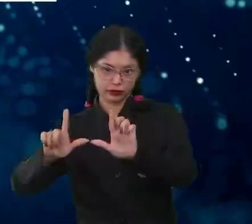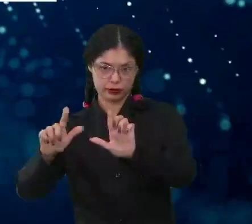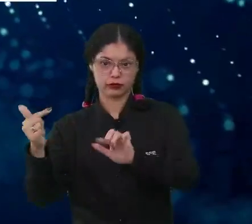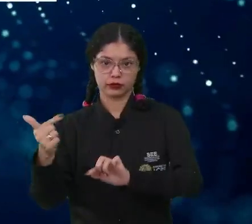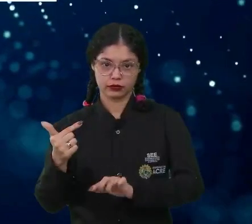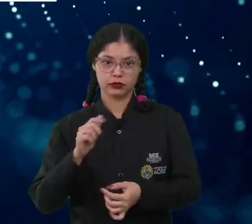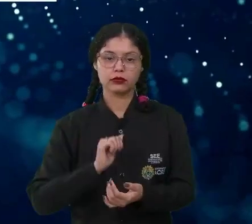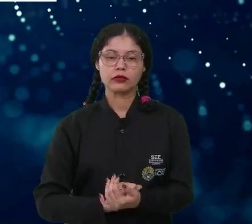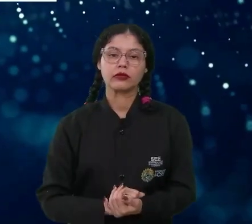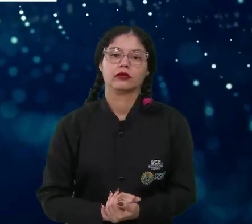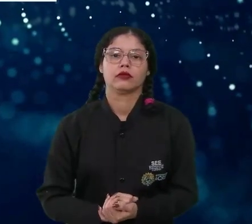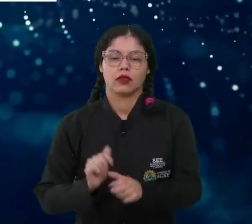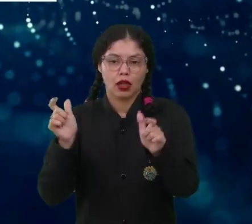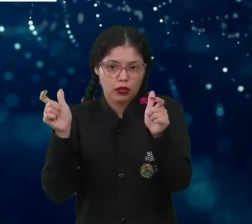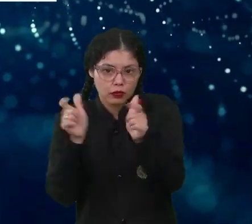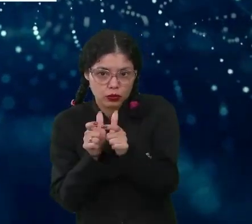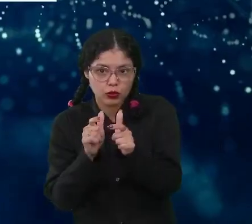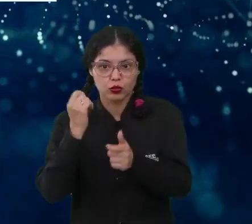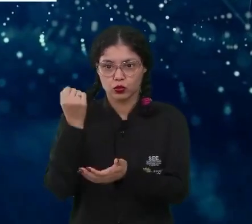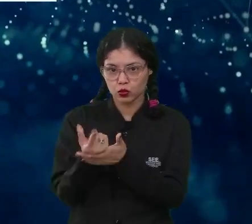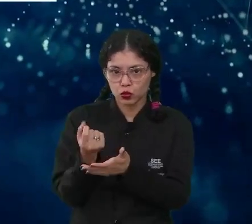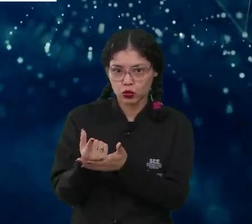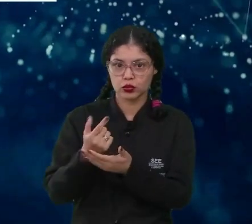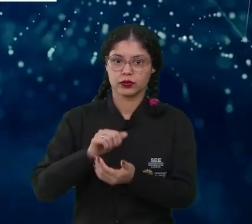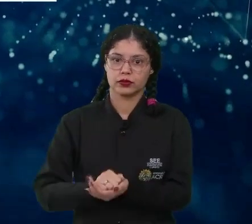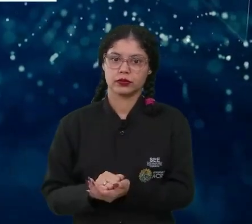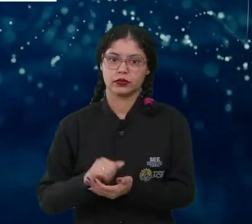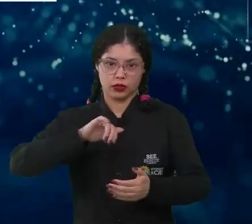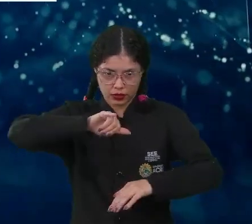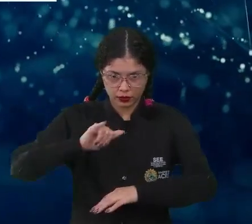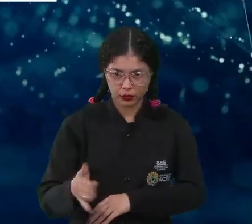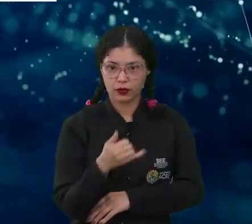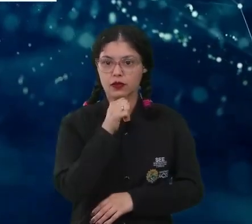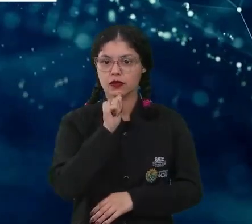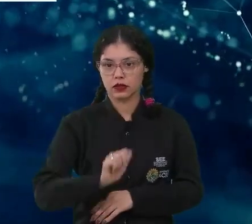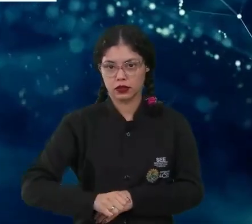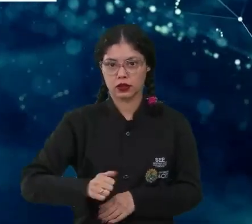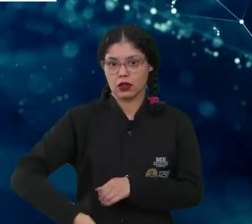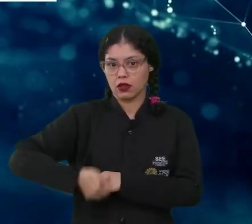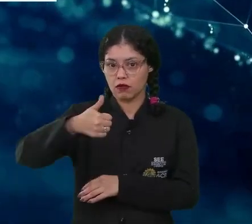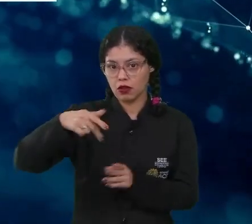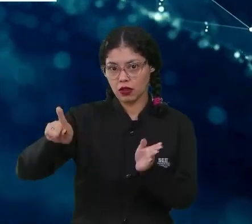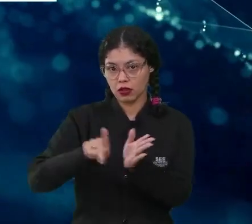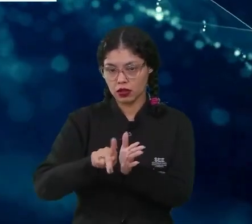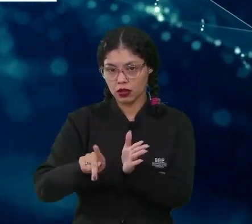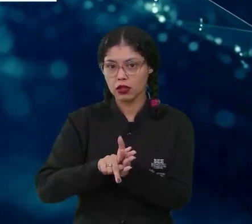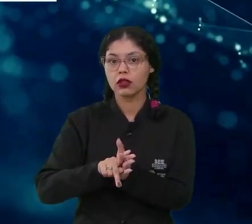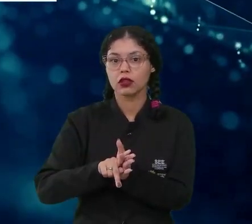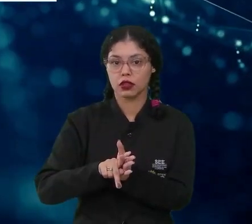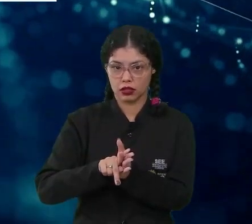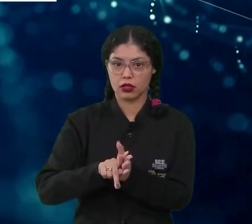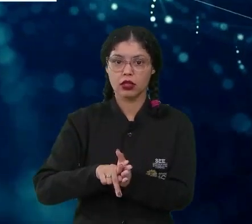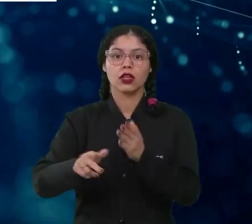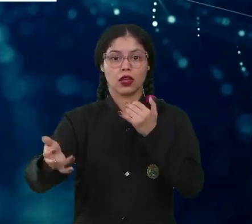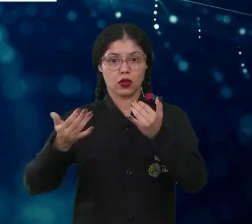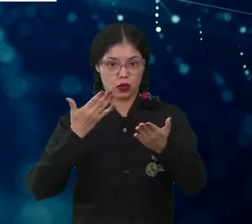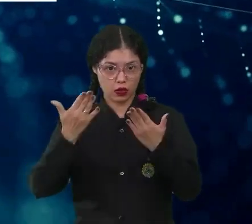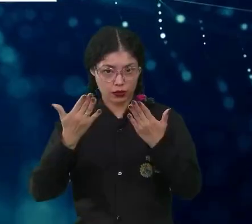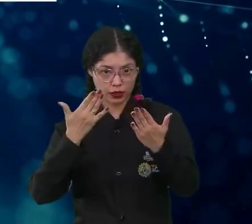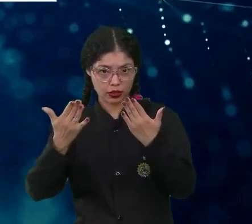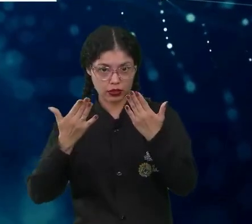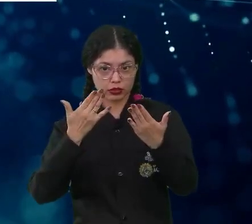nós temos o seguinte exemplo: redução de custos. Logo, essas empresas, elas fazem o aproveitamento